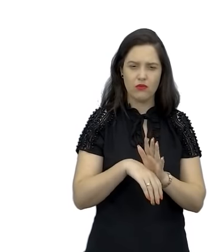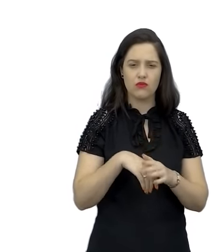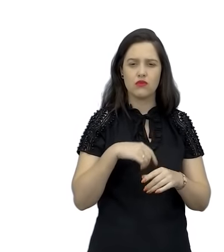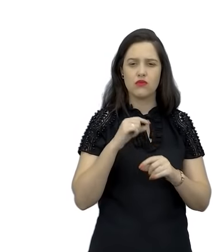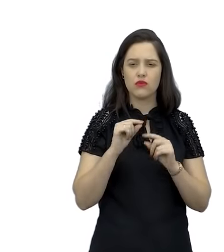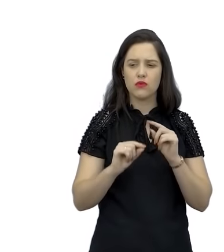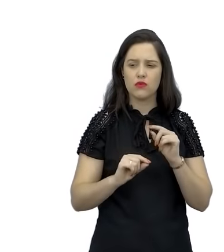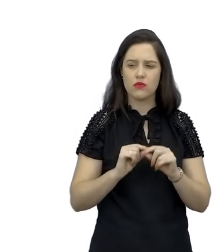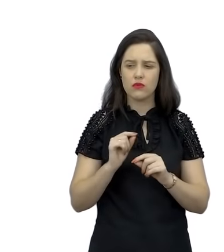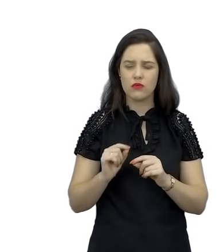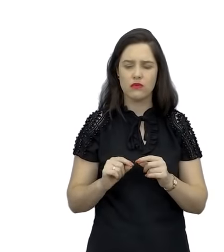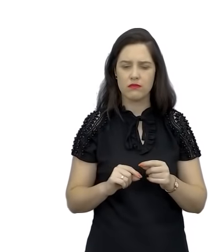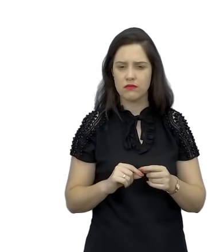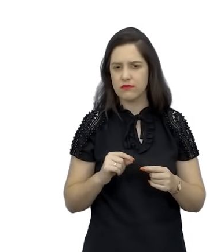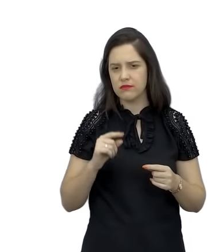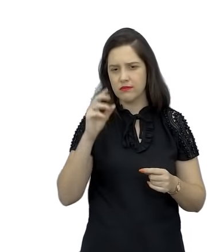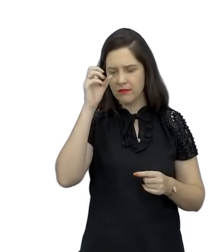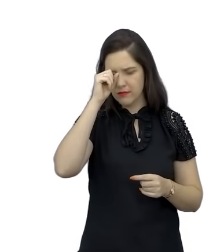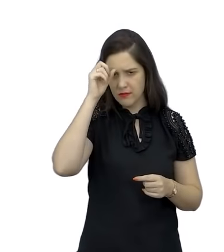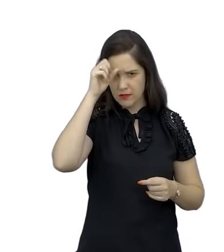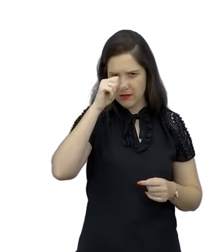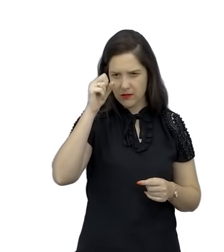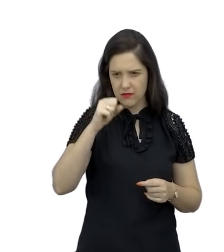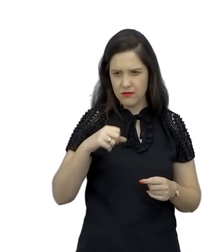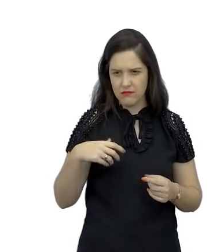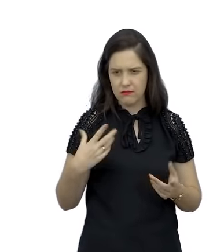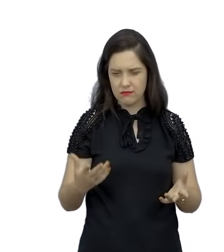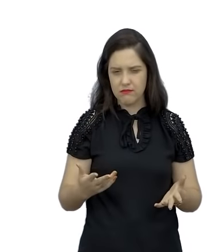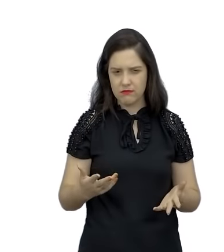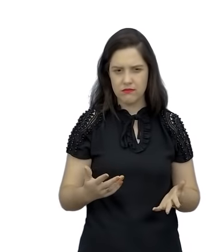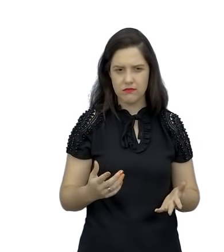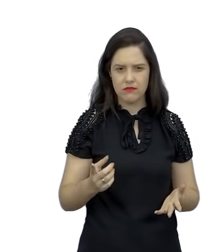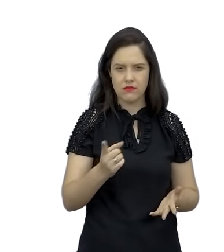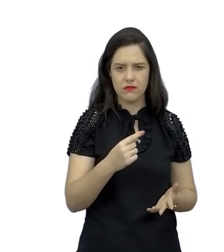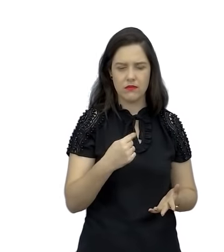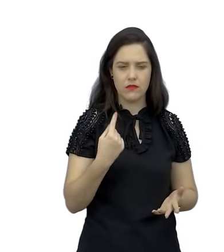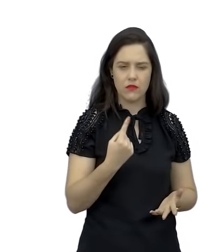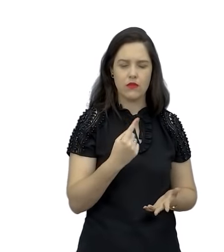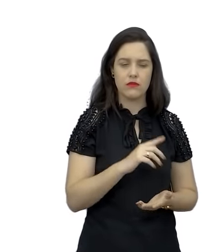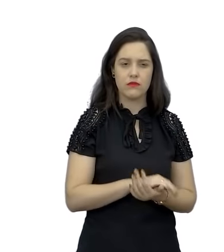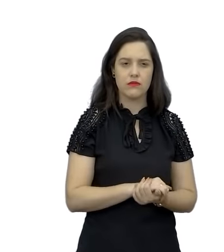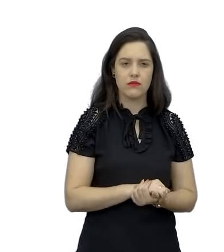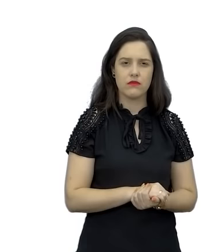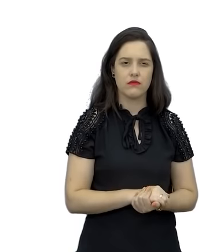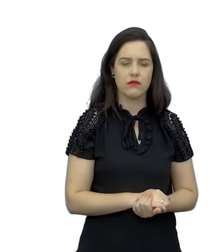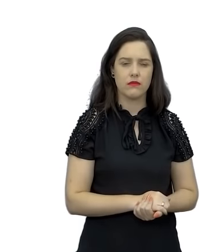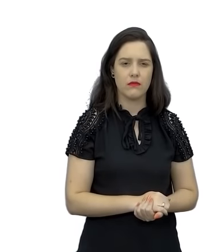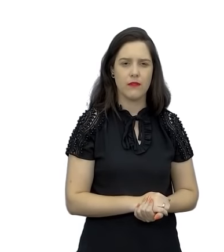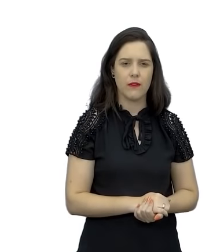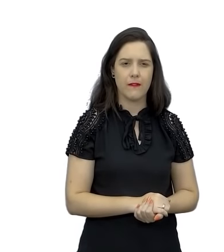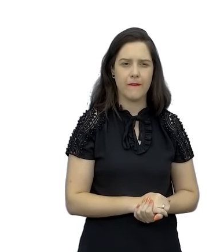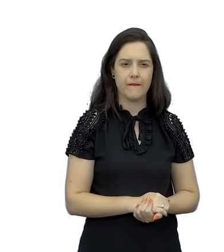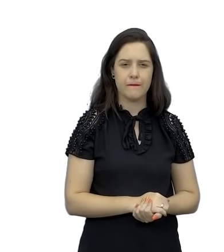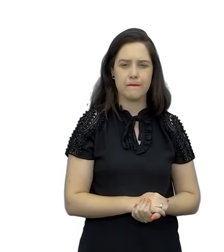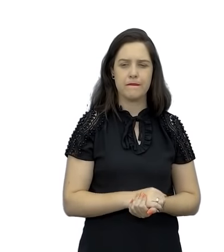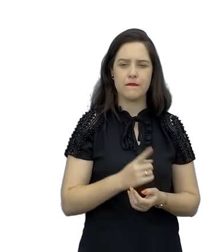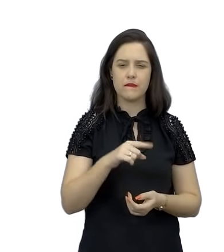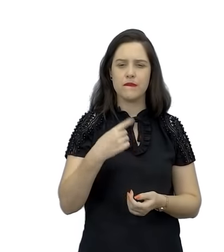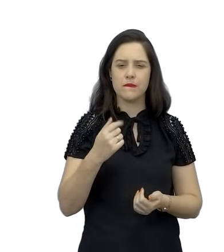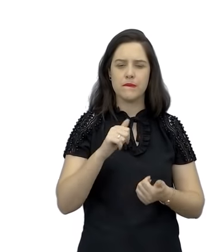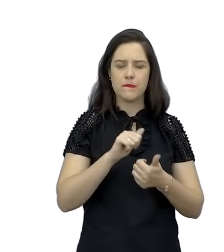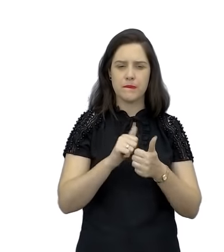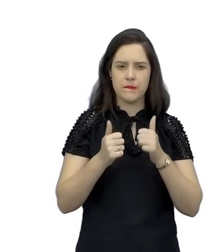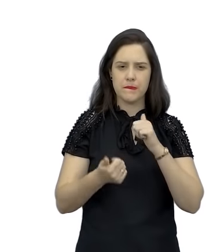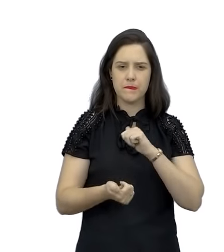visto ou aprendido aquele conteúdo dentro desse nosso processo, né? Então, aqui a gente adaptou, tá? Então,